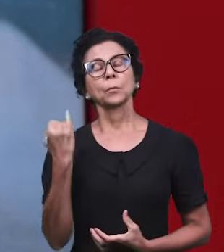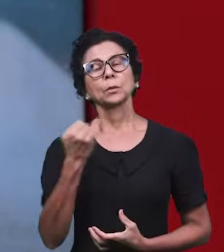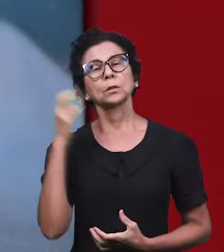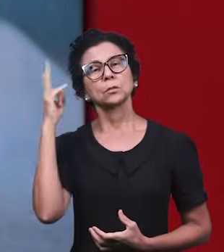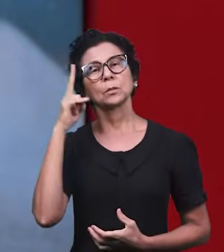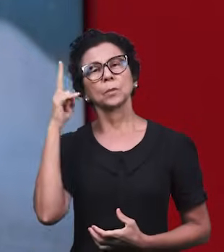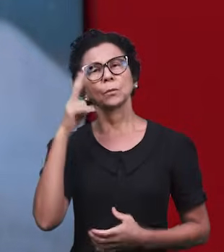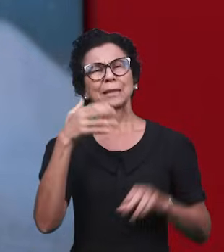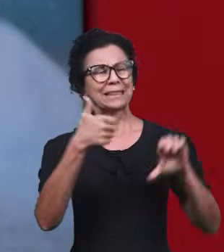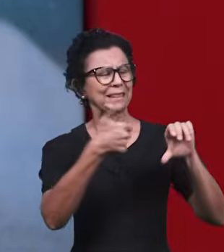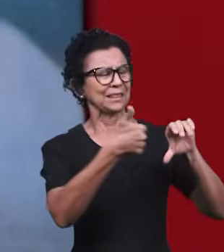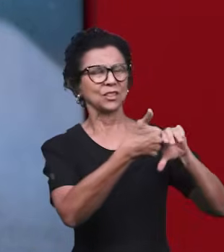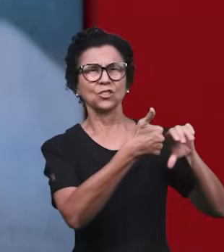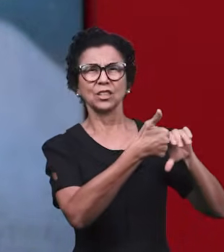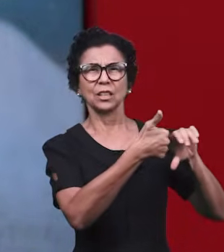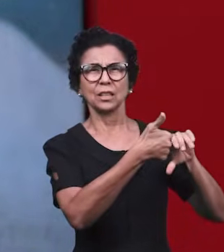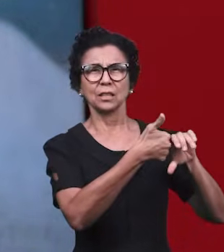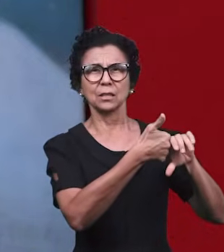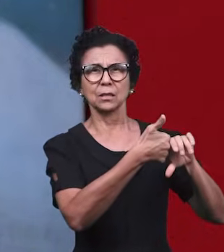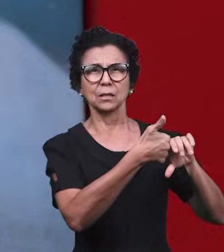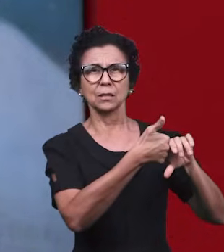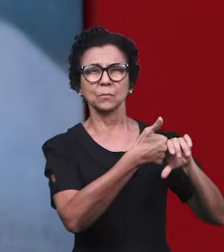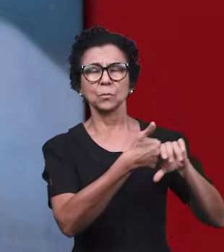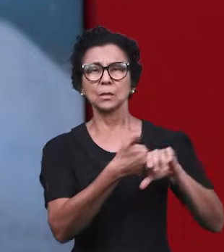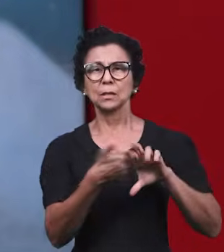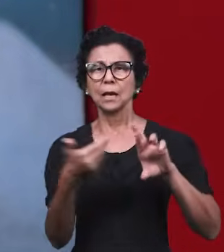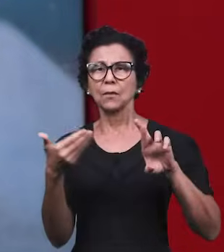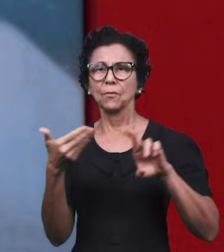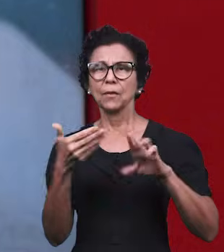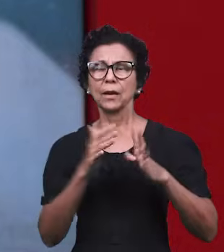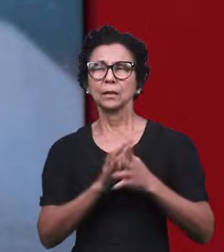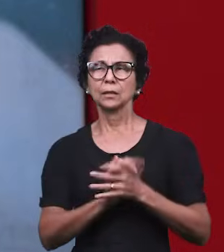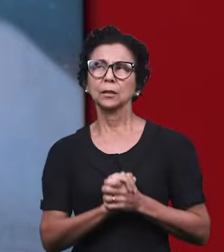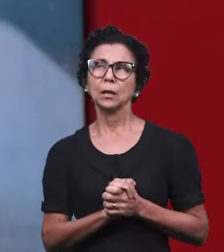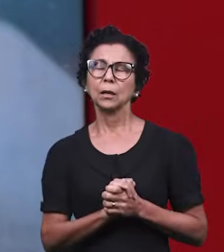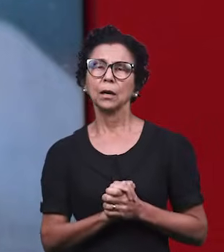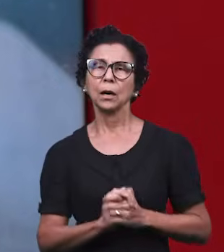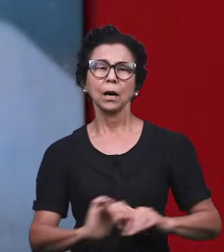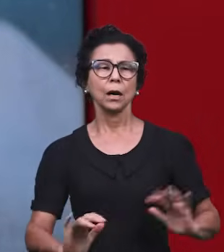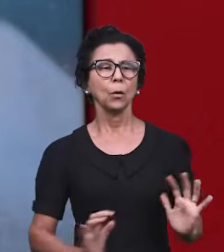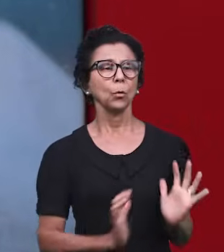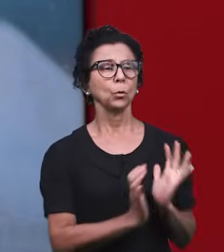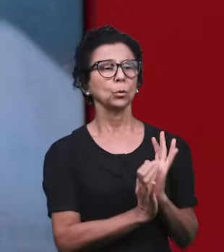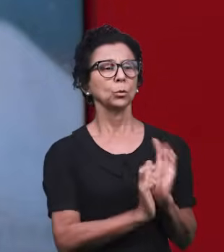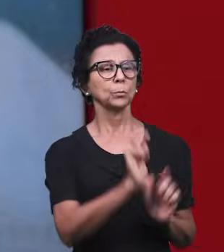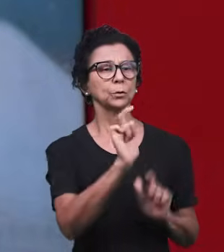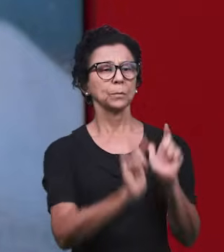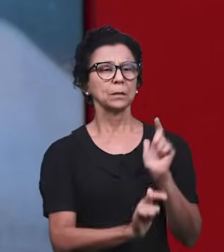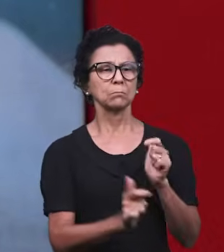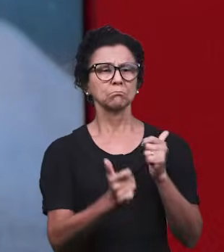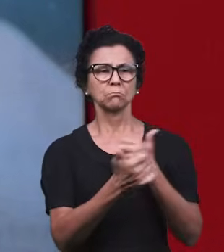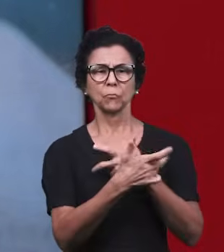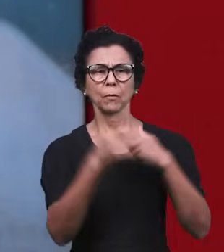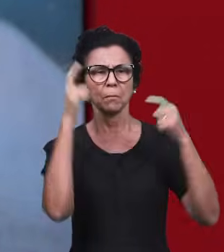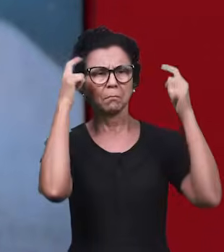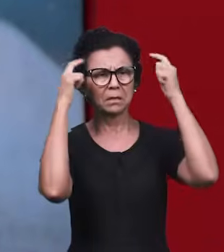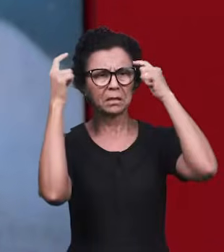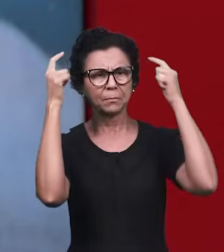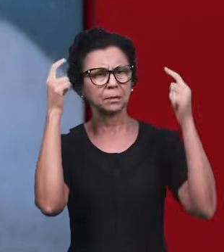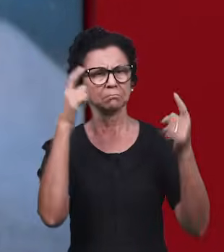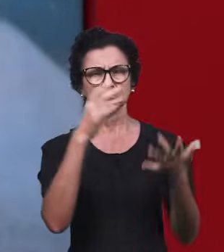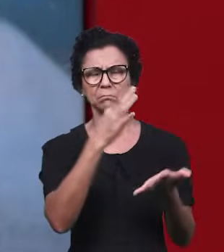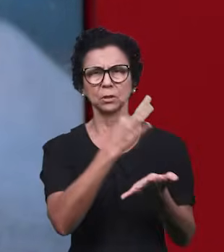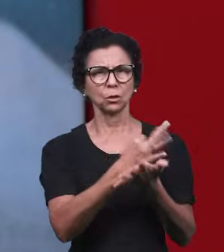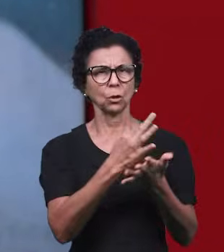de cristianismo, nós estamos nos referindo a uma sigla que reúne pensamentos, sejam eles